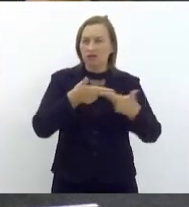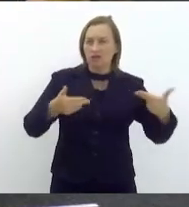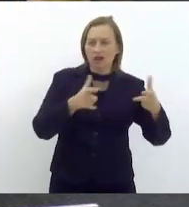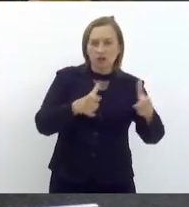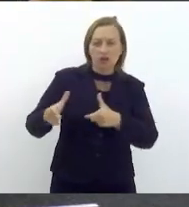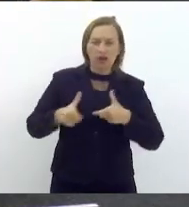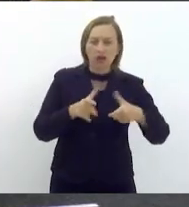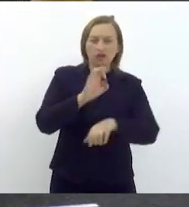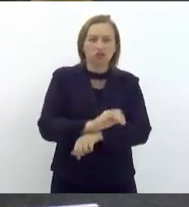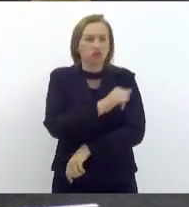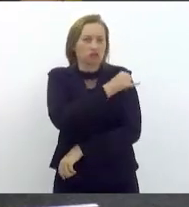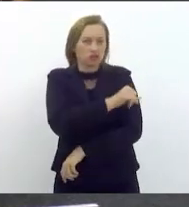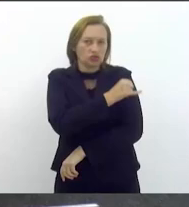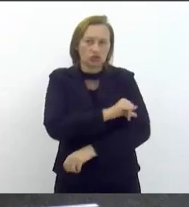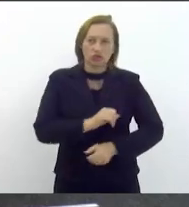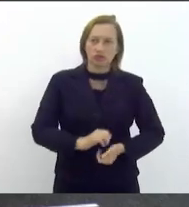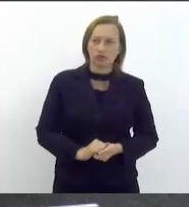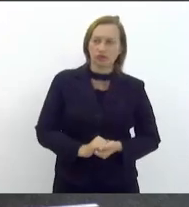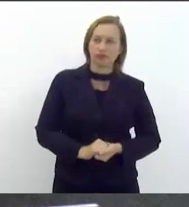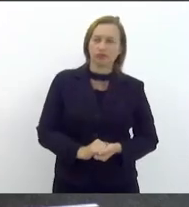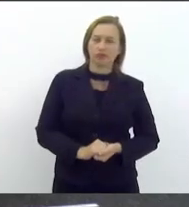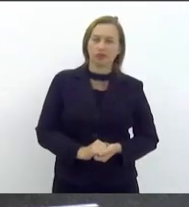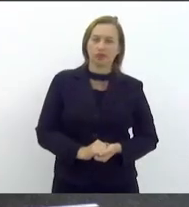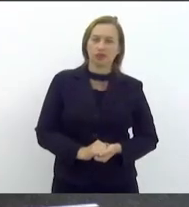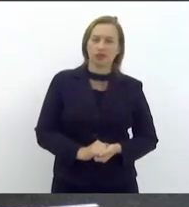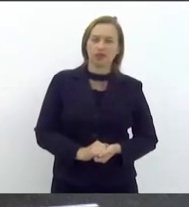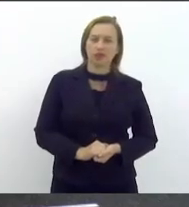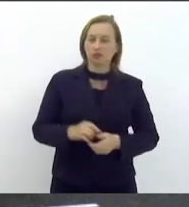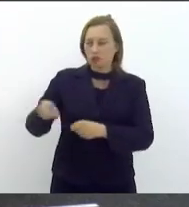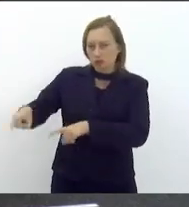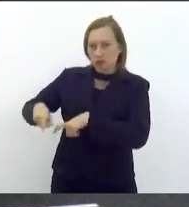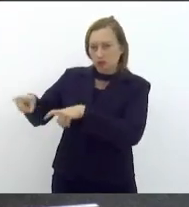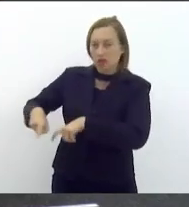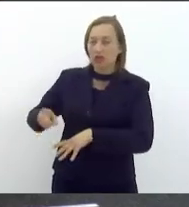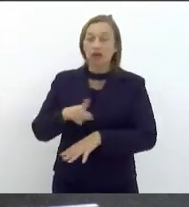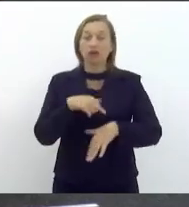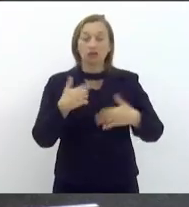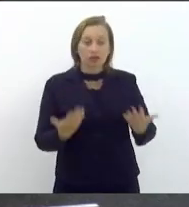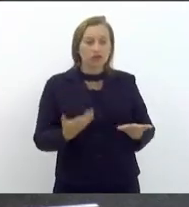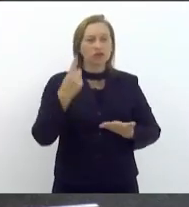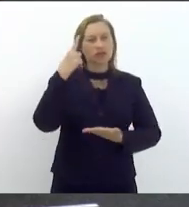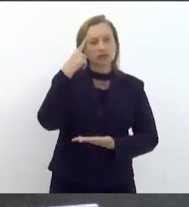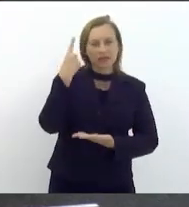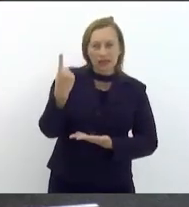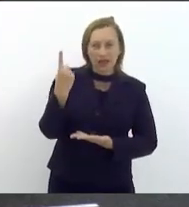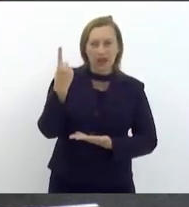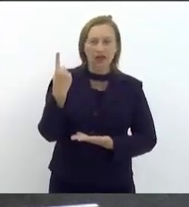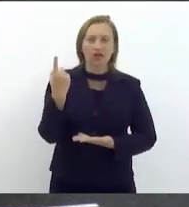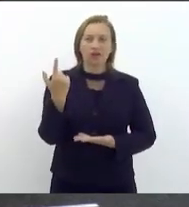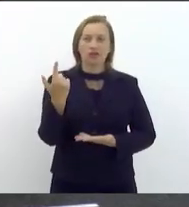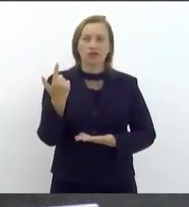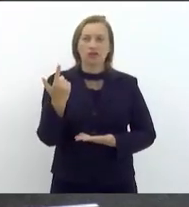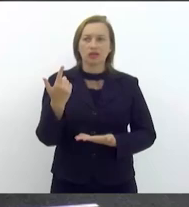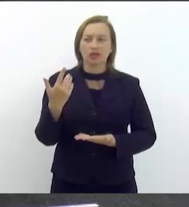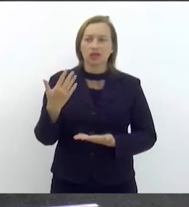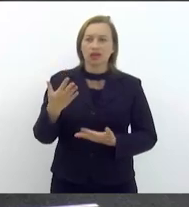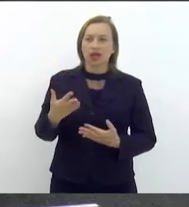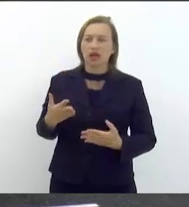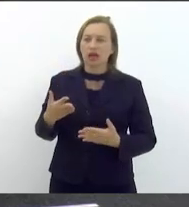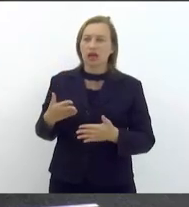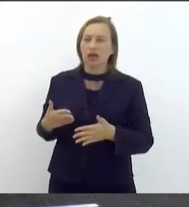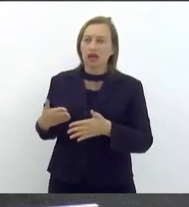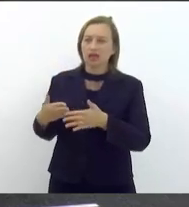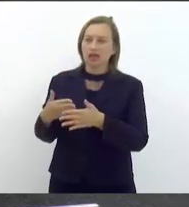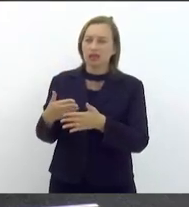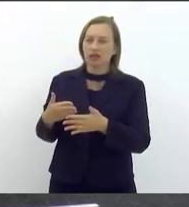do Estado do Rio de Janeiro que estão né pelo interior Então a nossa ideia é levar até as até a população